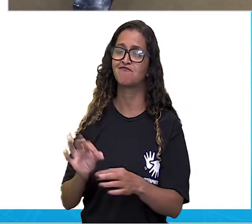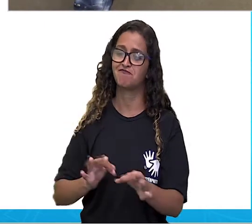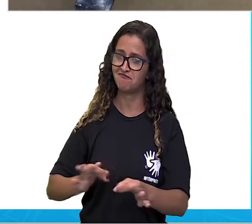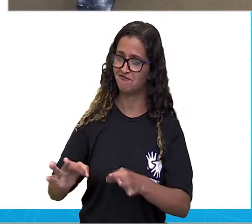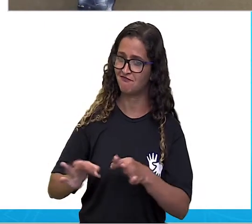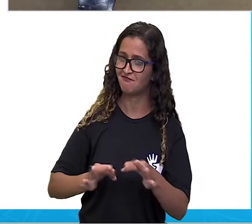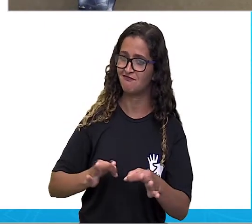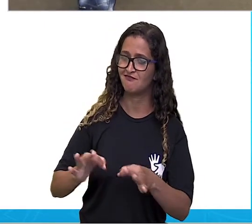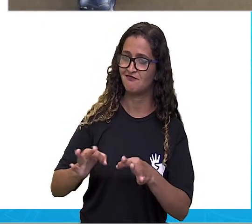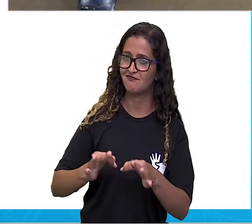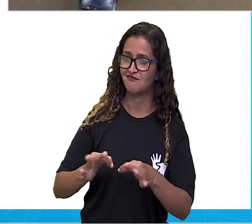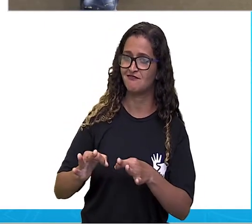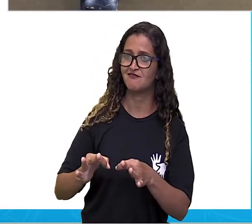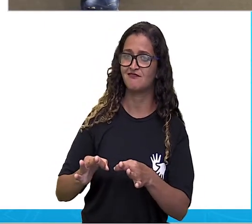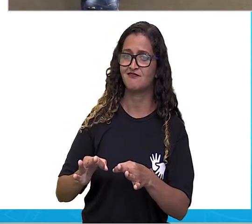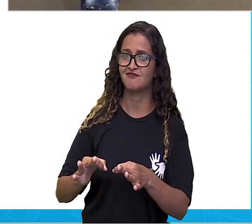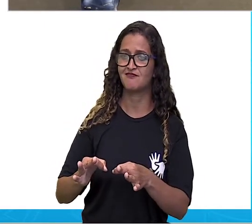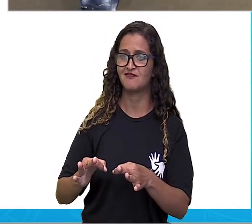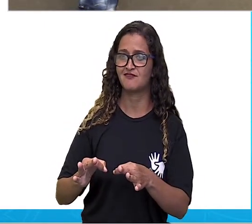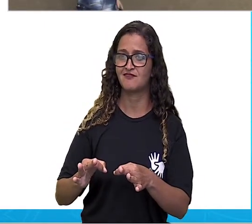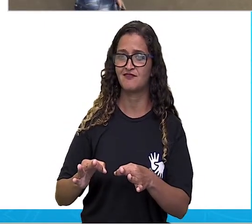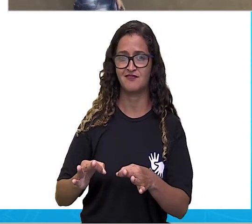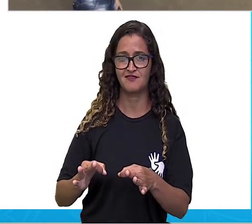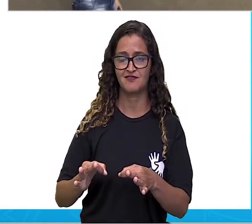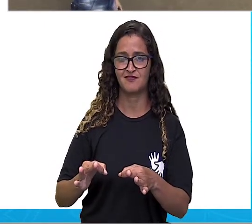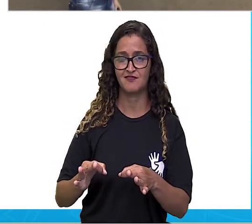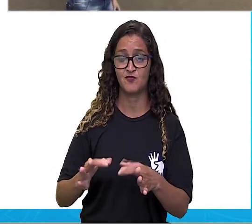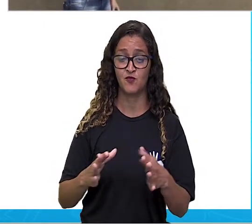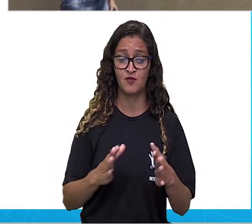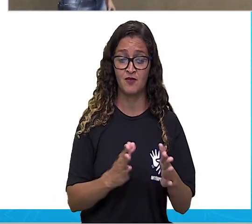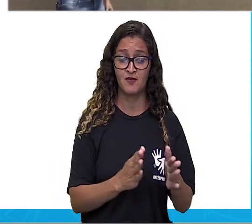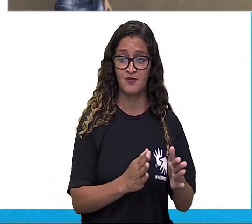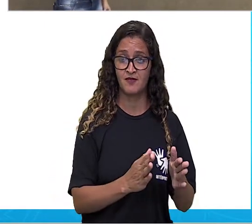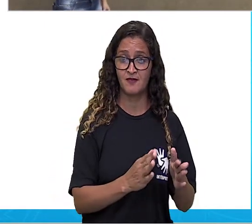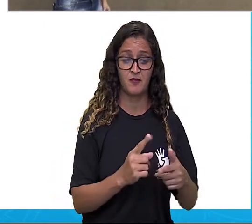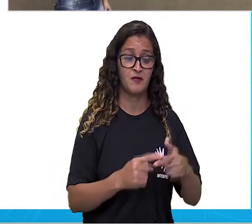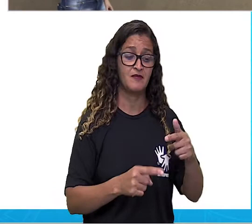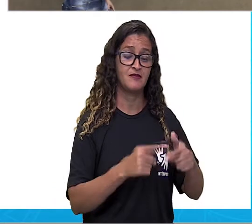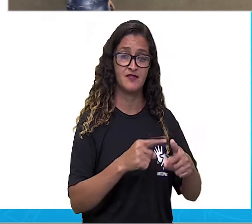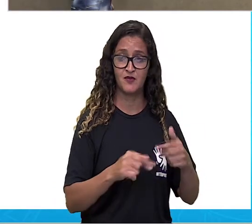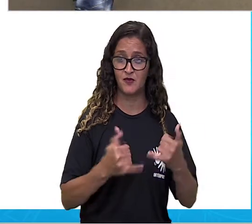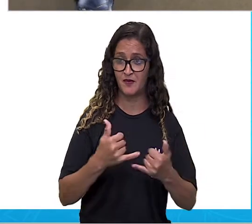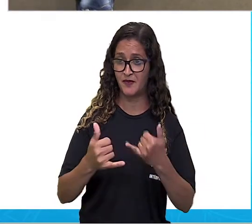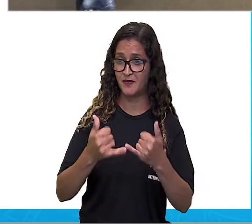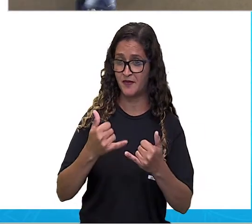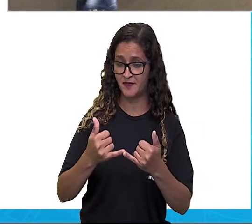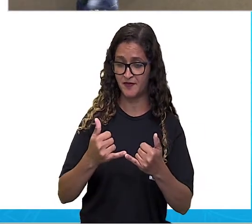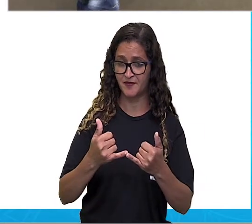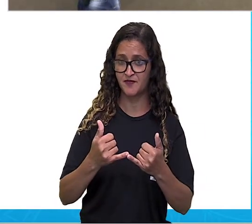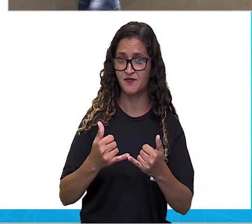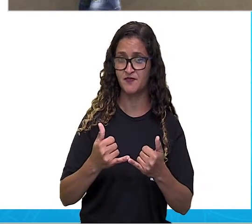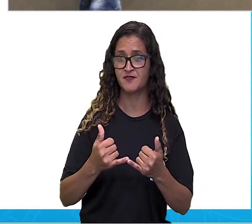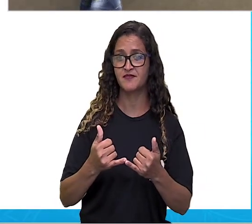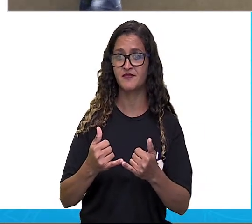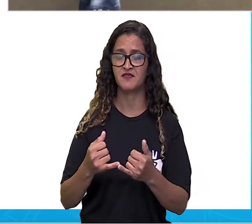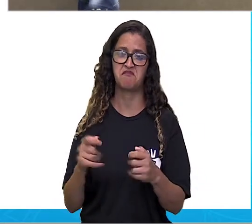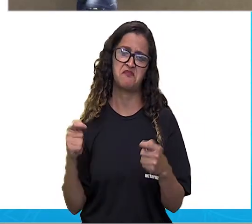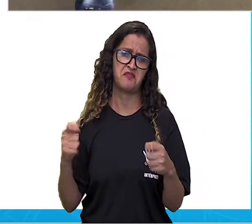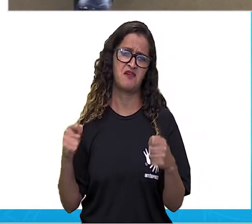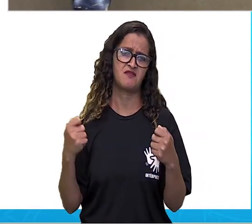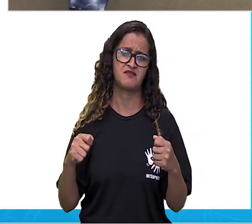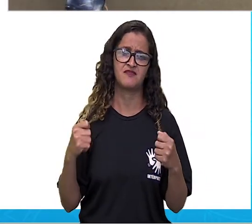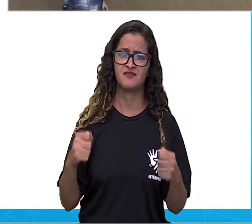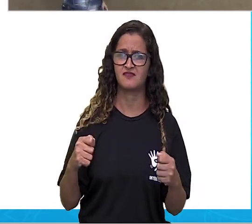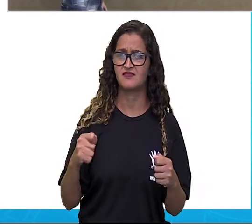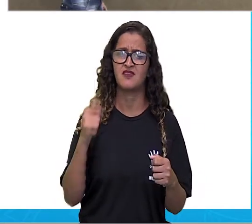organizou. Ele organizou objetos por uma semelhança. Ele poderia ter falado assim, ó,